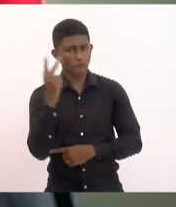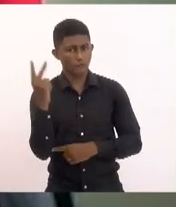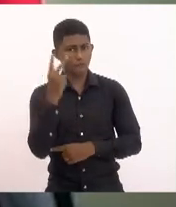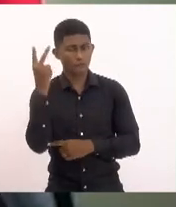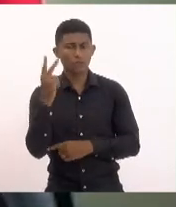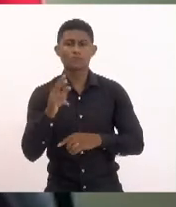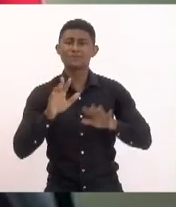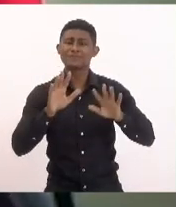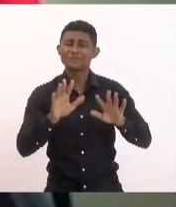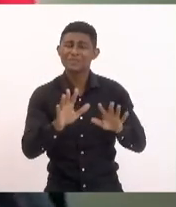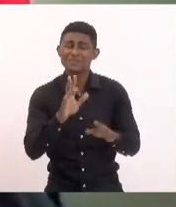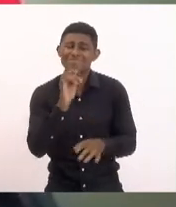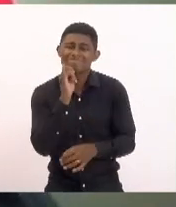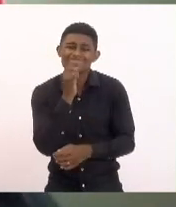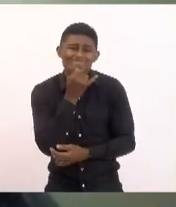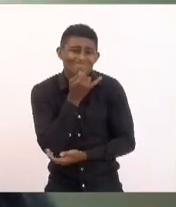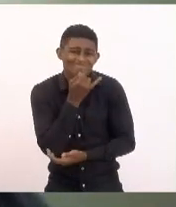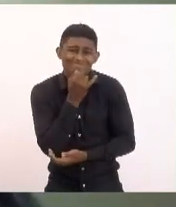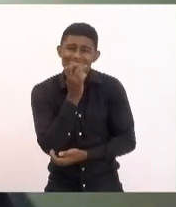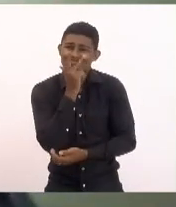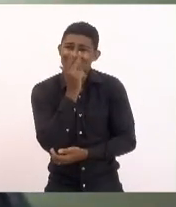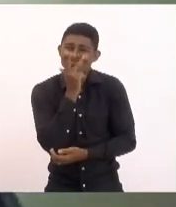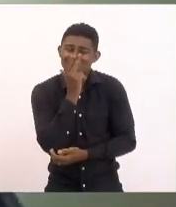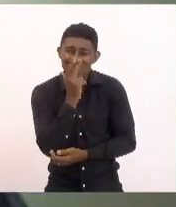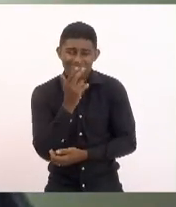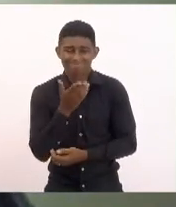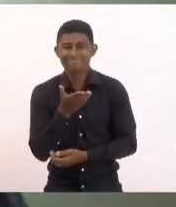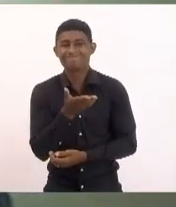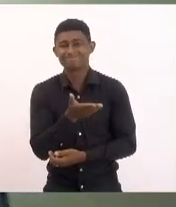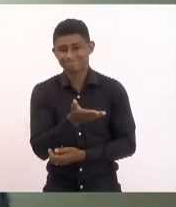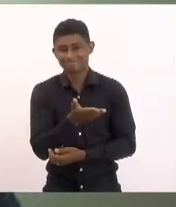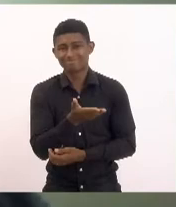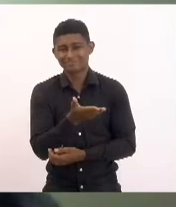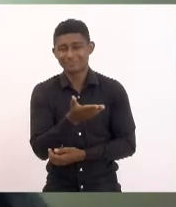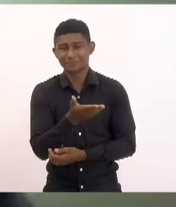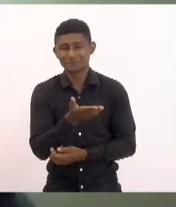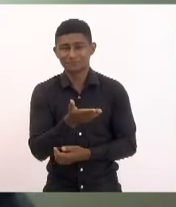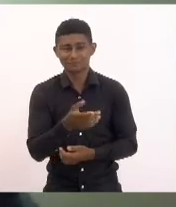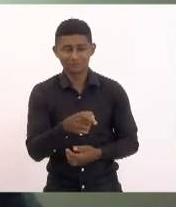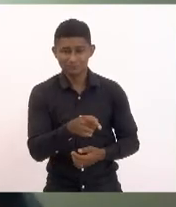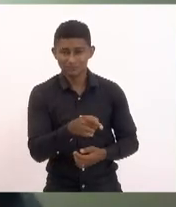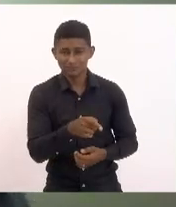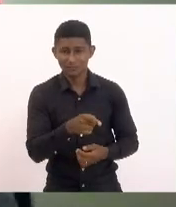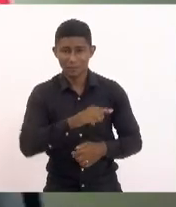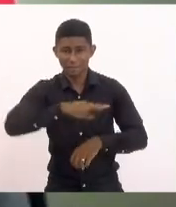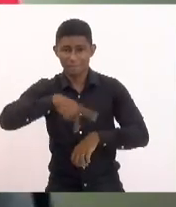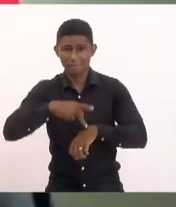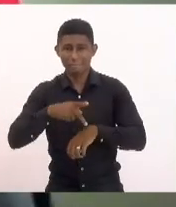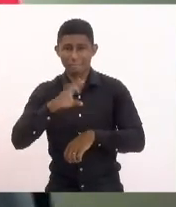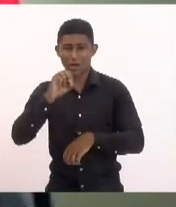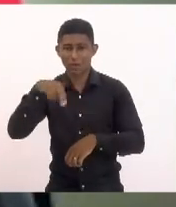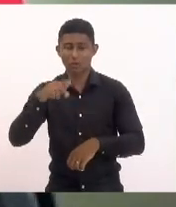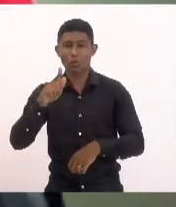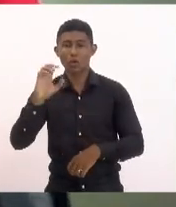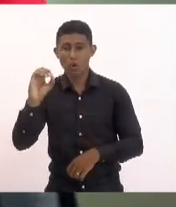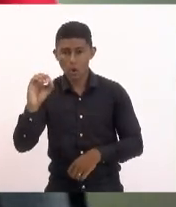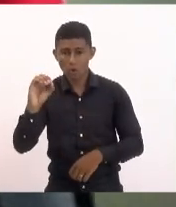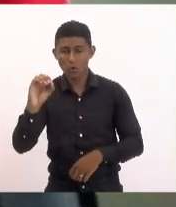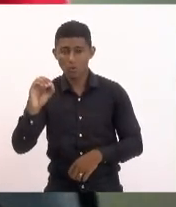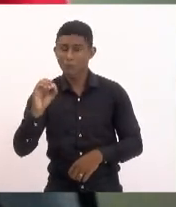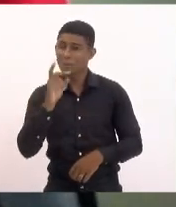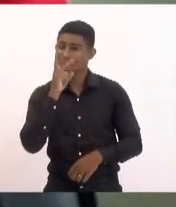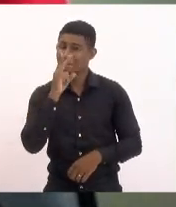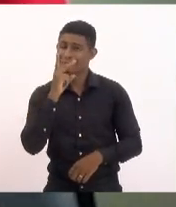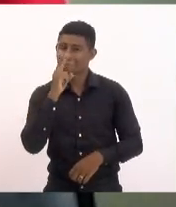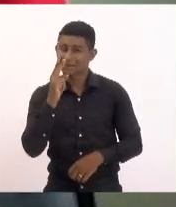que lamentavelmente está cuja, né, a riqueza financeira desse país está nas mãos